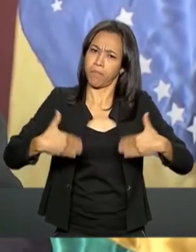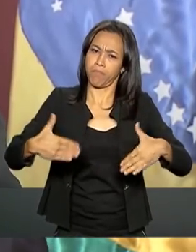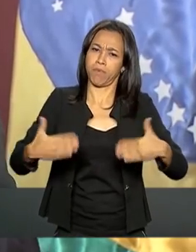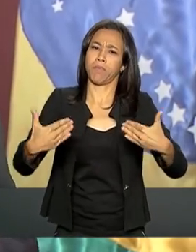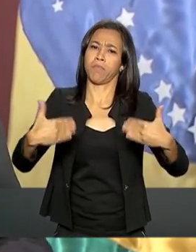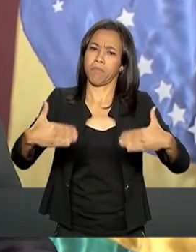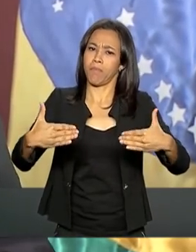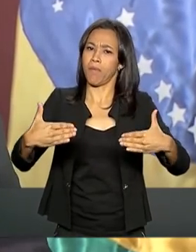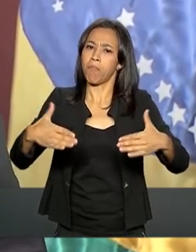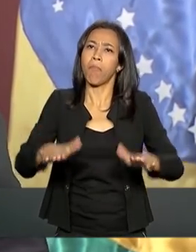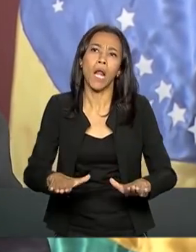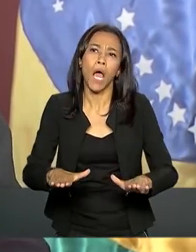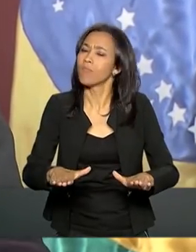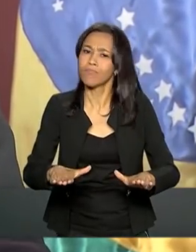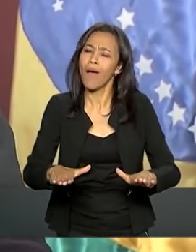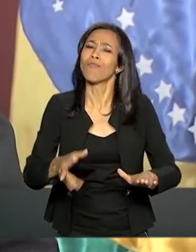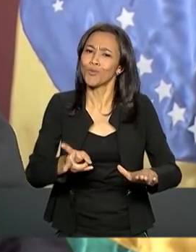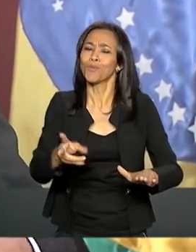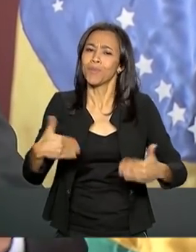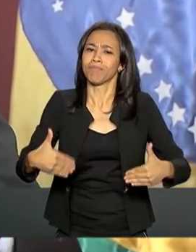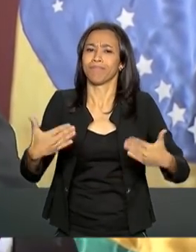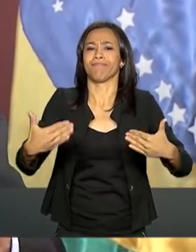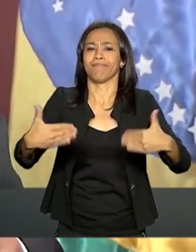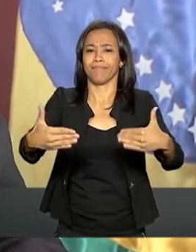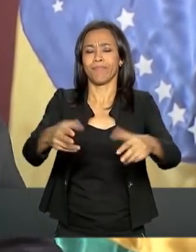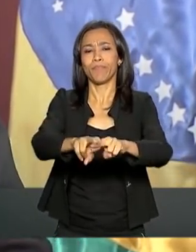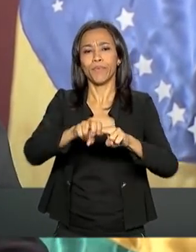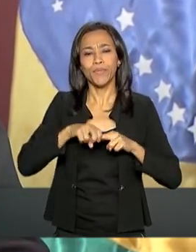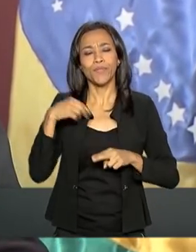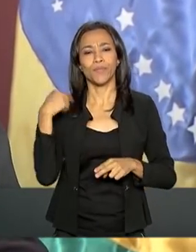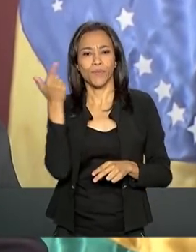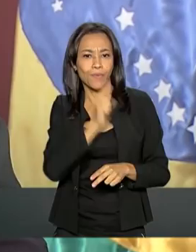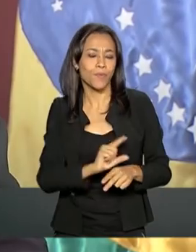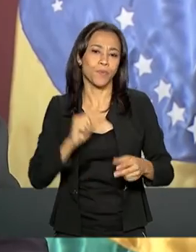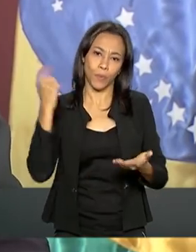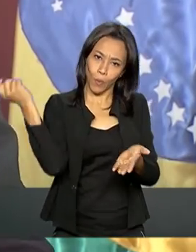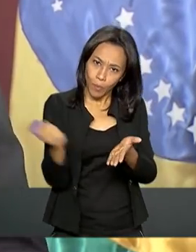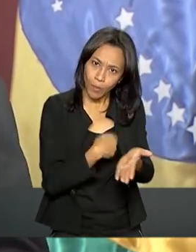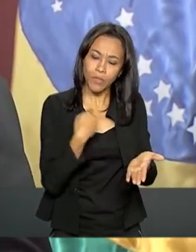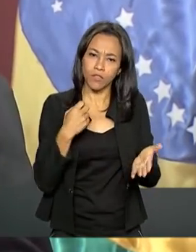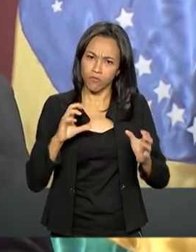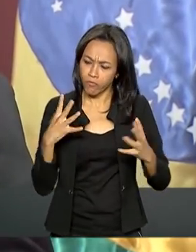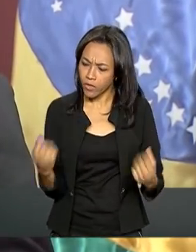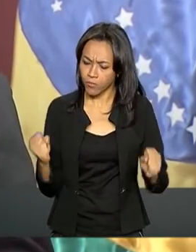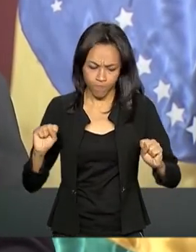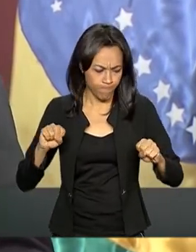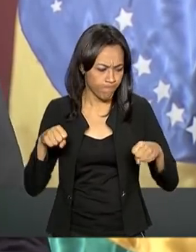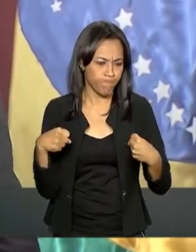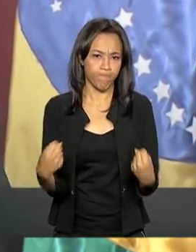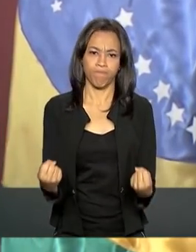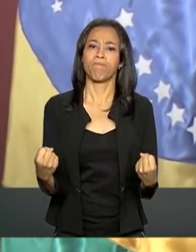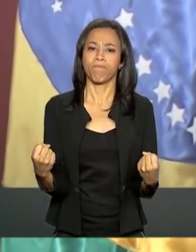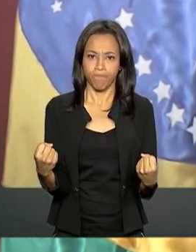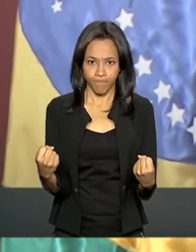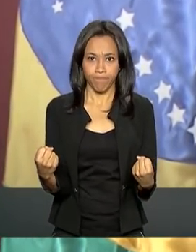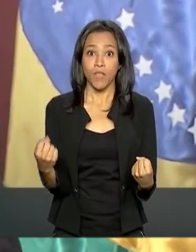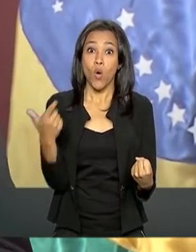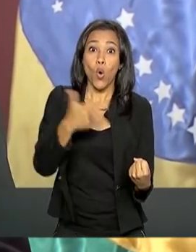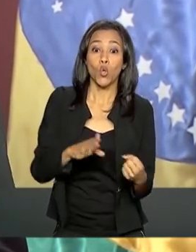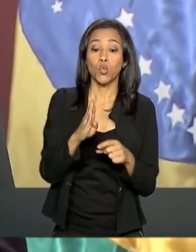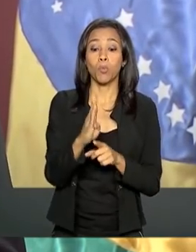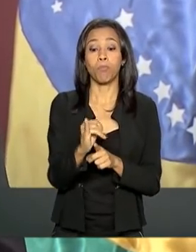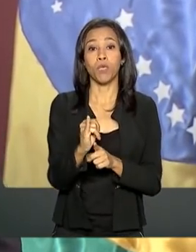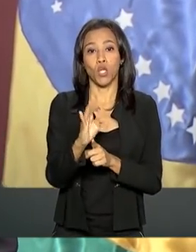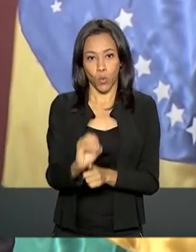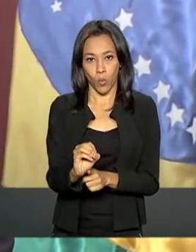e sem pausa, para ter uma integração física. Por isso chegamos a um acordo de dar um novo impulso ao corredor bioceânico que nasce no